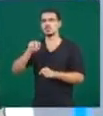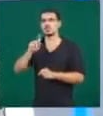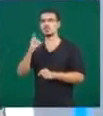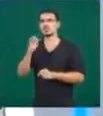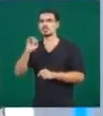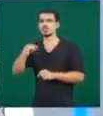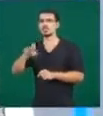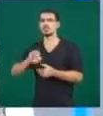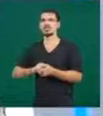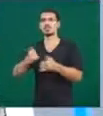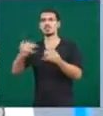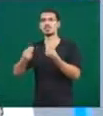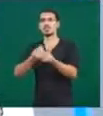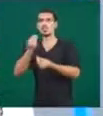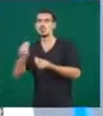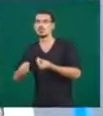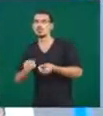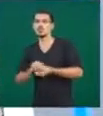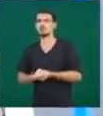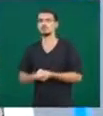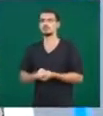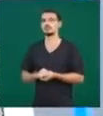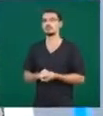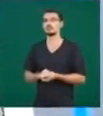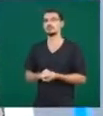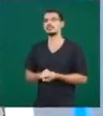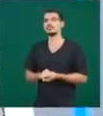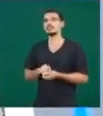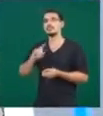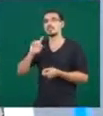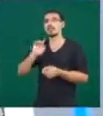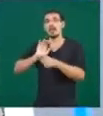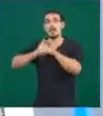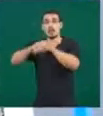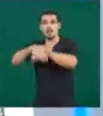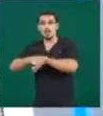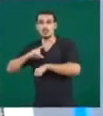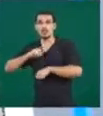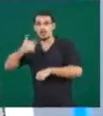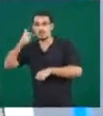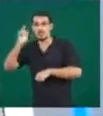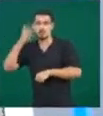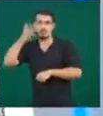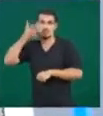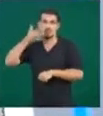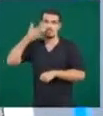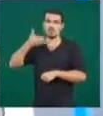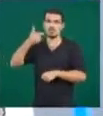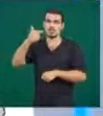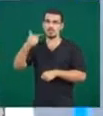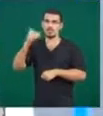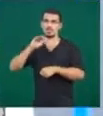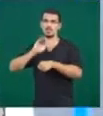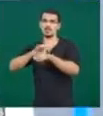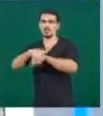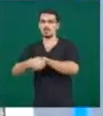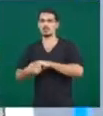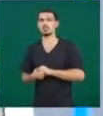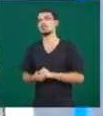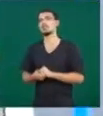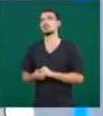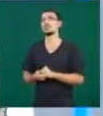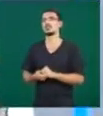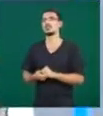Amor. Uhum. Né? Então vai ser a palestra inicial. Aí à noite nós teremos outra palestra às 19 horas. Com a